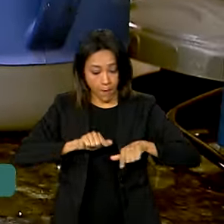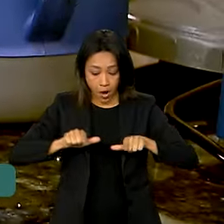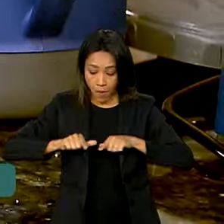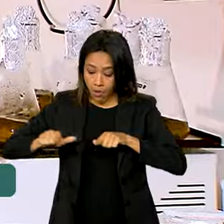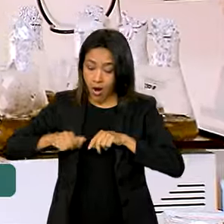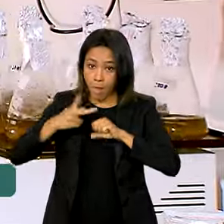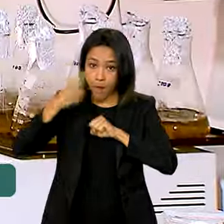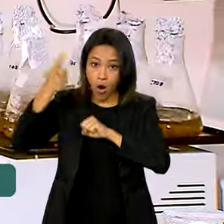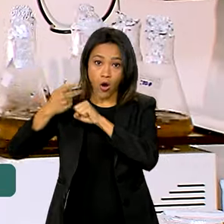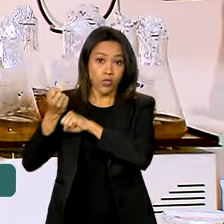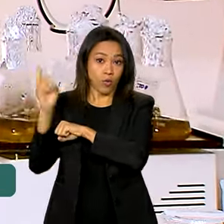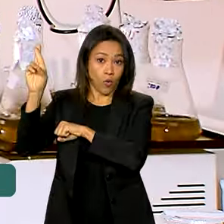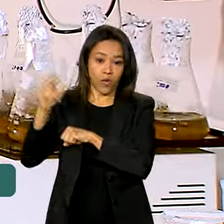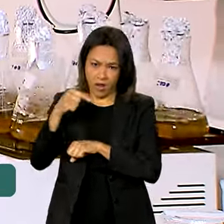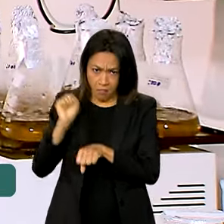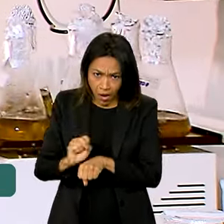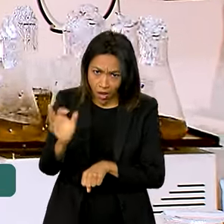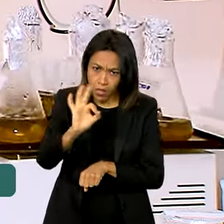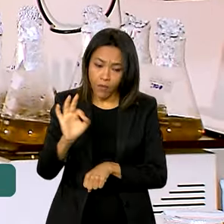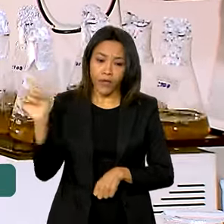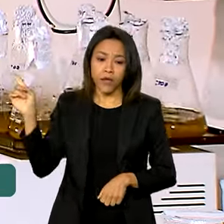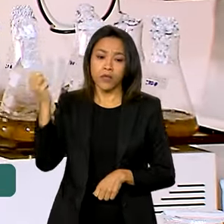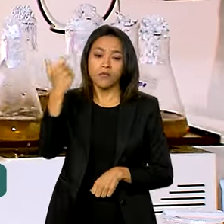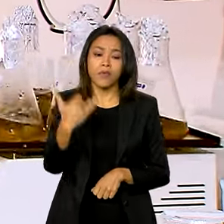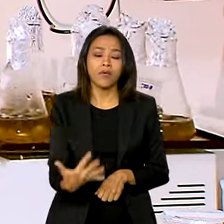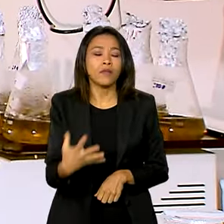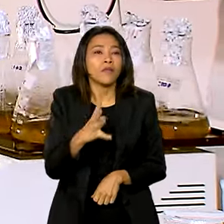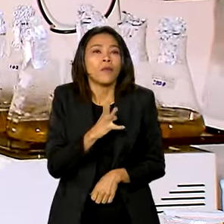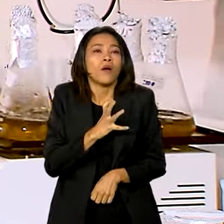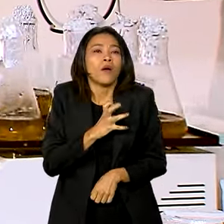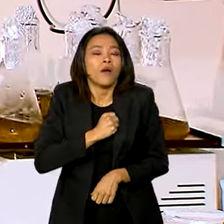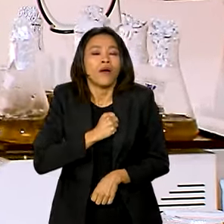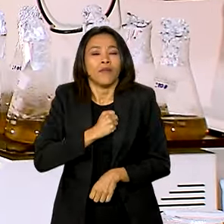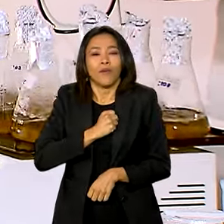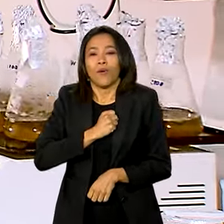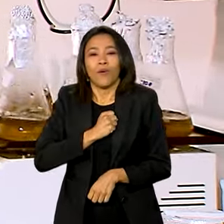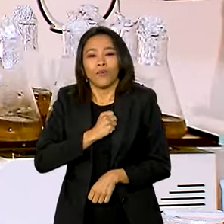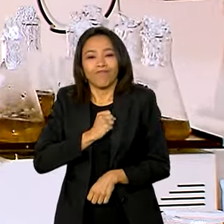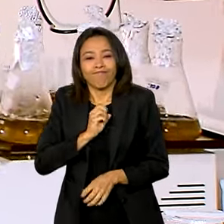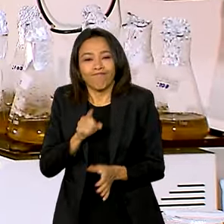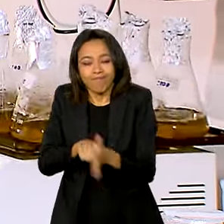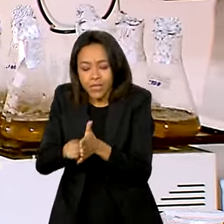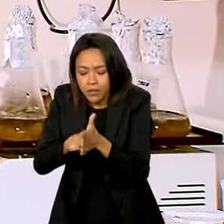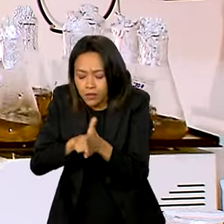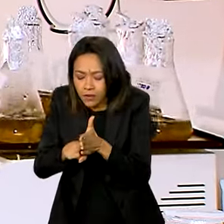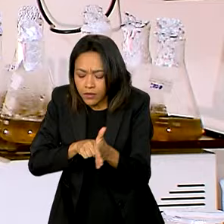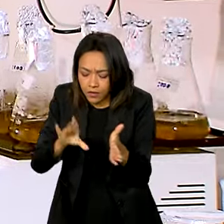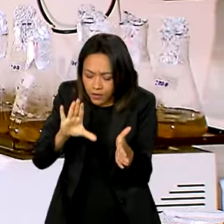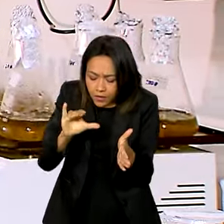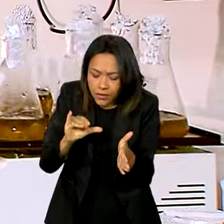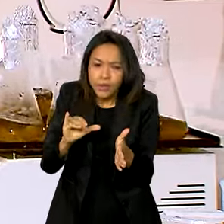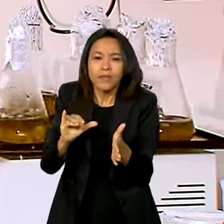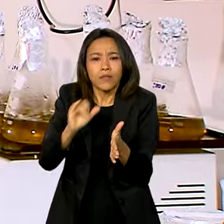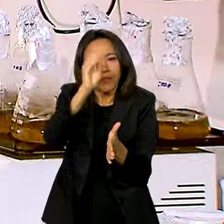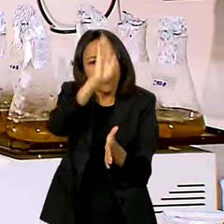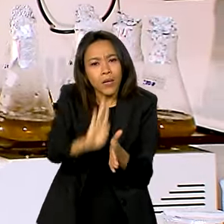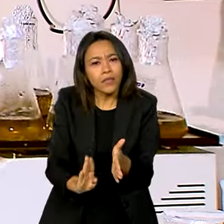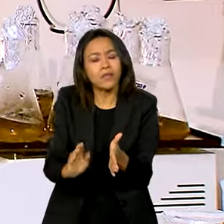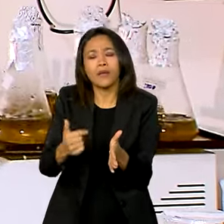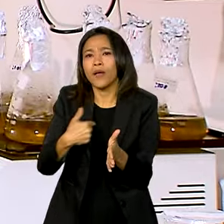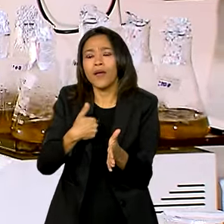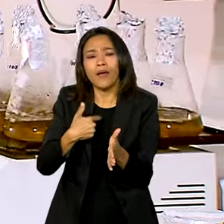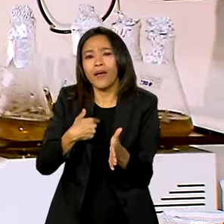em parar. É uma grande paixão que eu tenho, né? Estar fazendo ciência para o meu país. É uma grande satisfação pessoal que eu